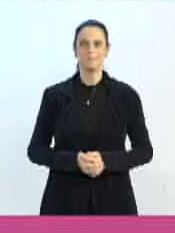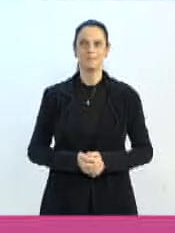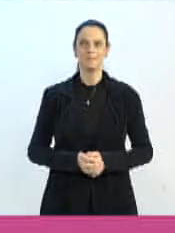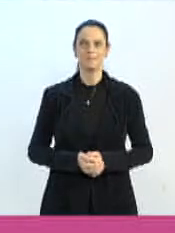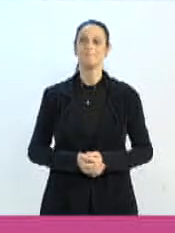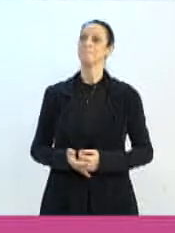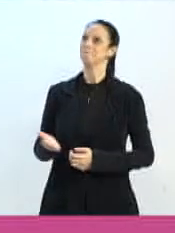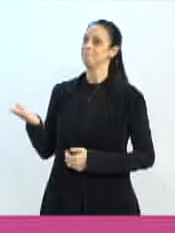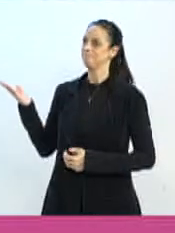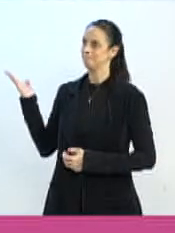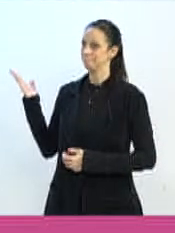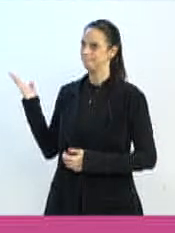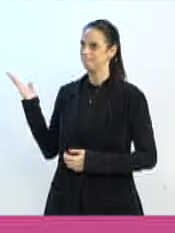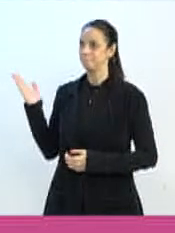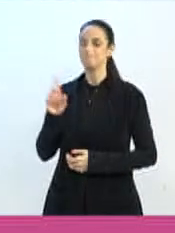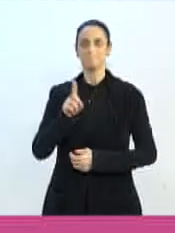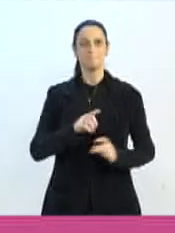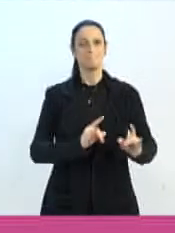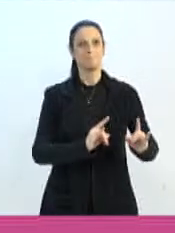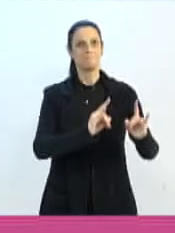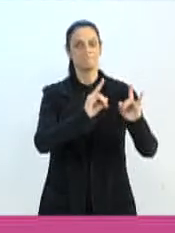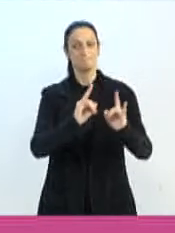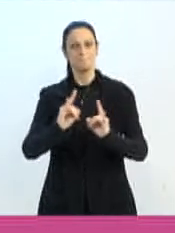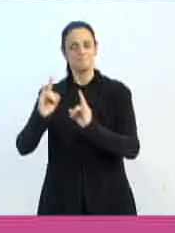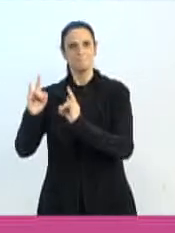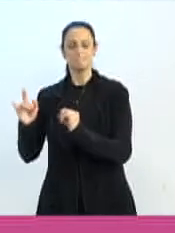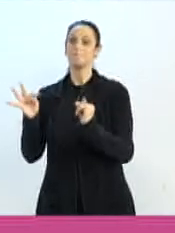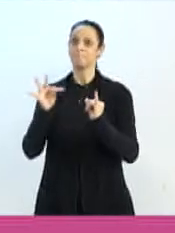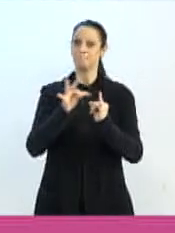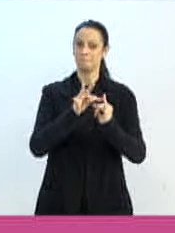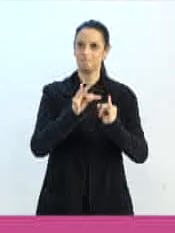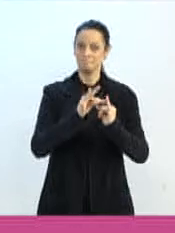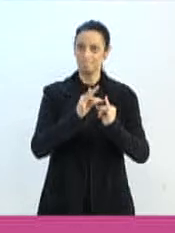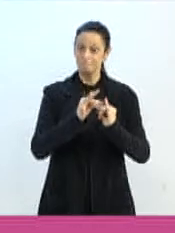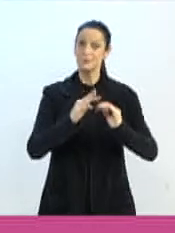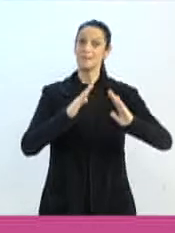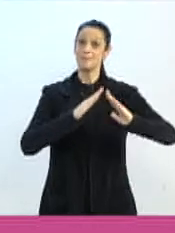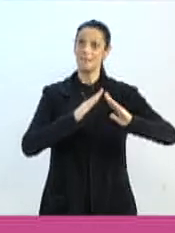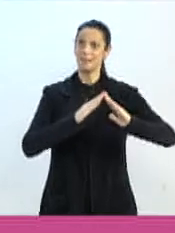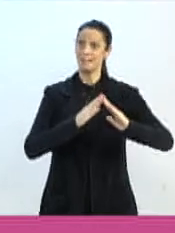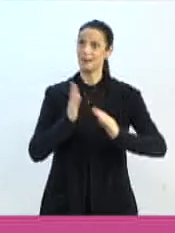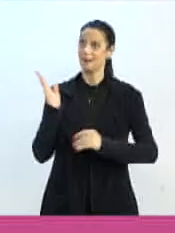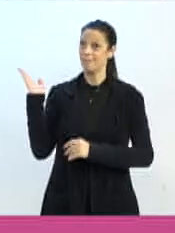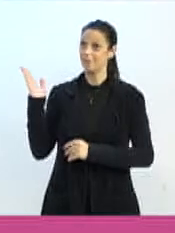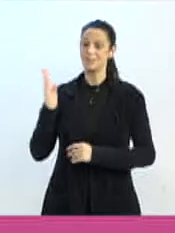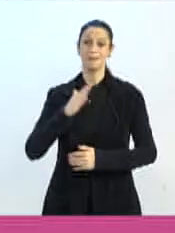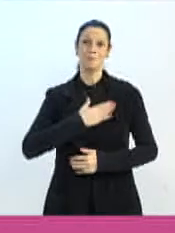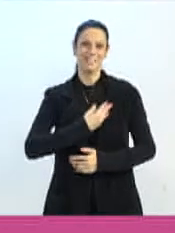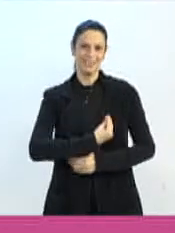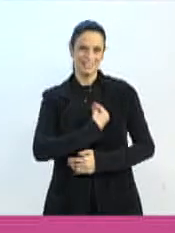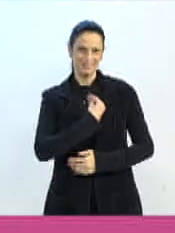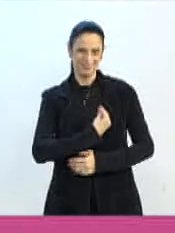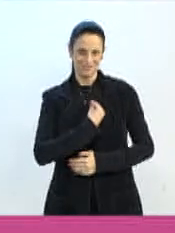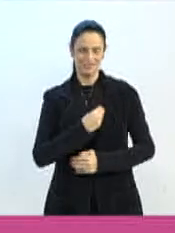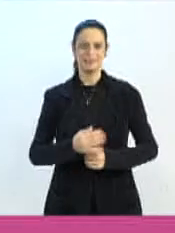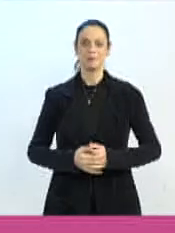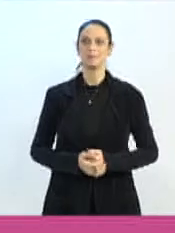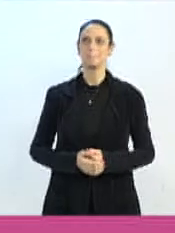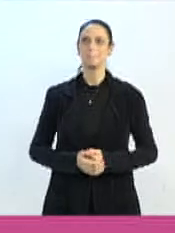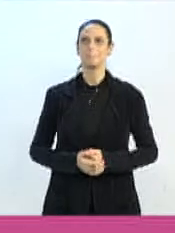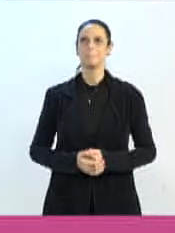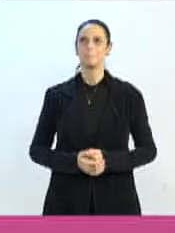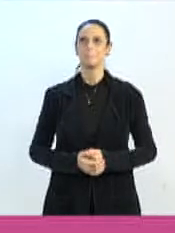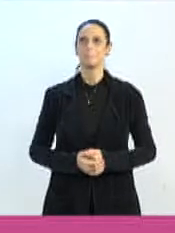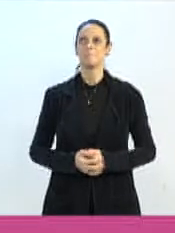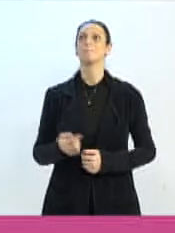no residencial Itopavazinha, do programa habitacional Minha Casa e Minha Vida. Como vereadora, que também faço parte, né,